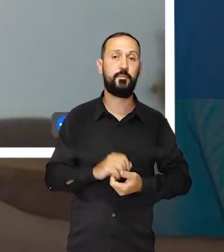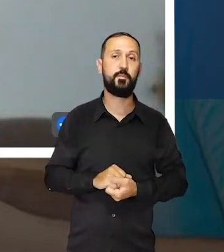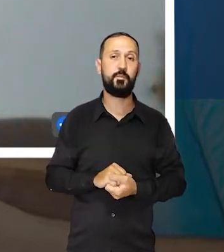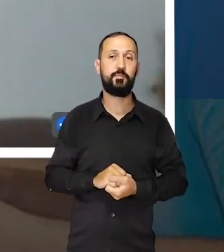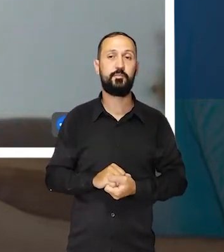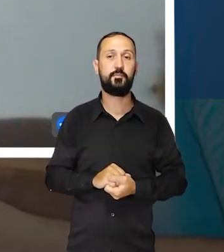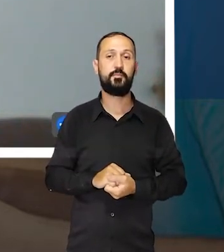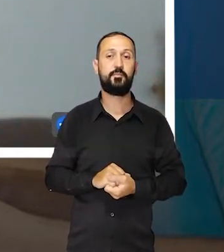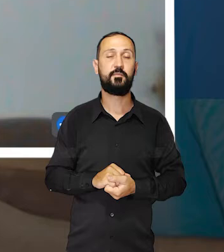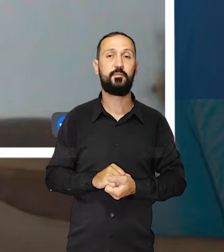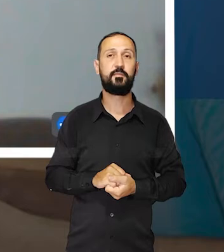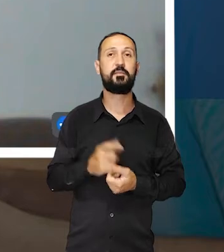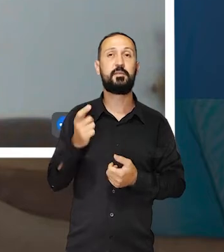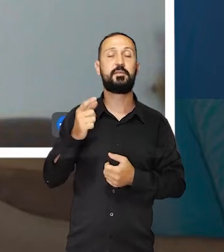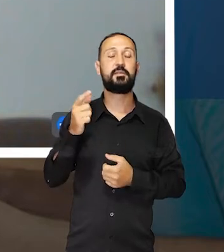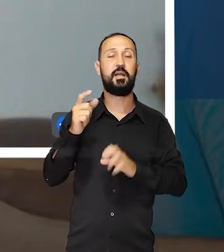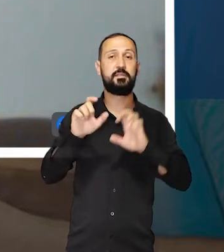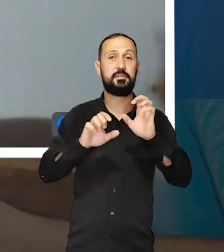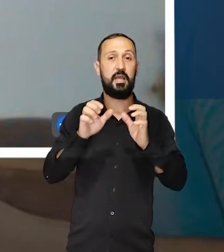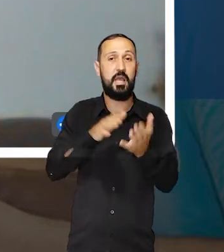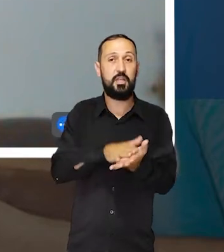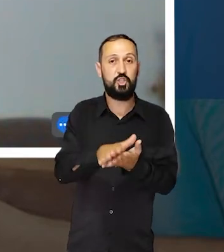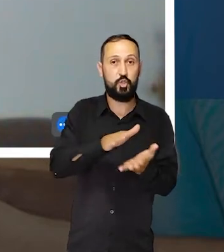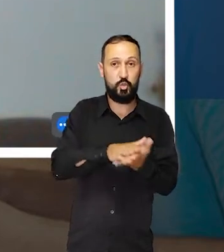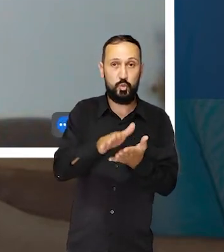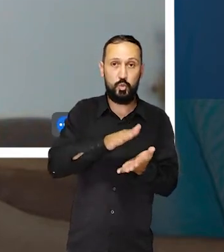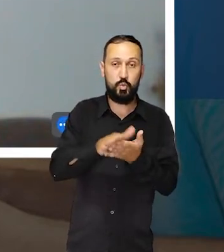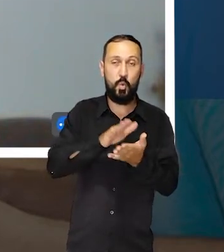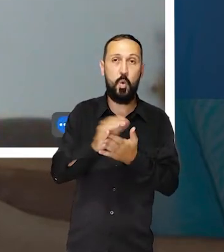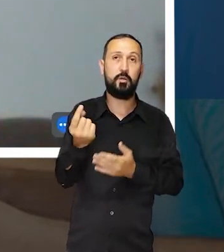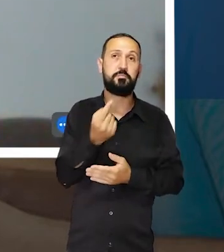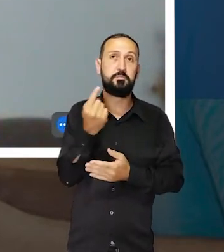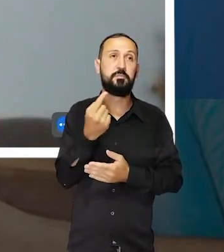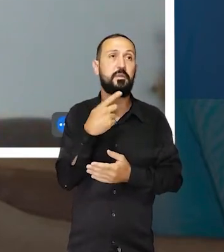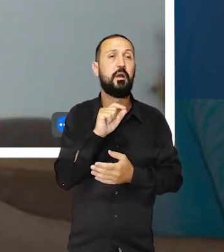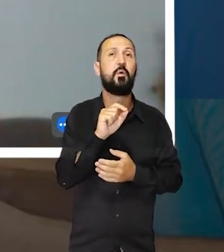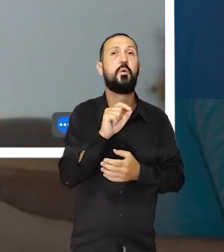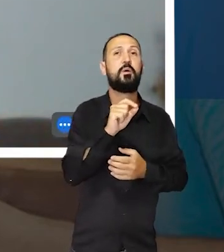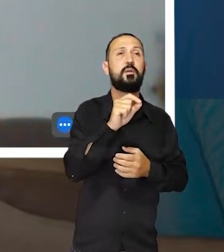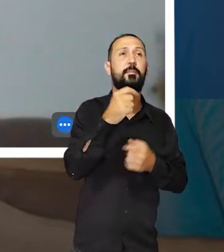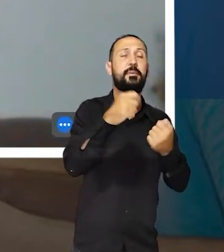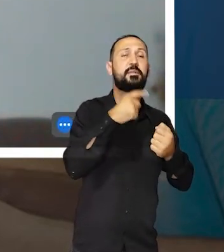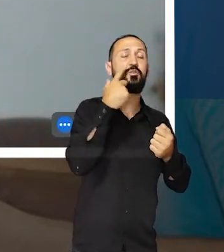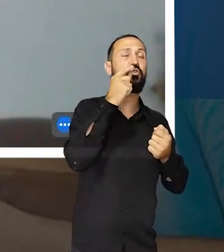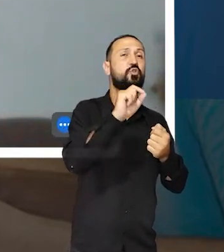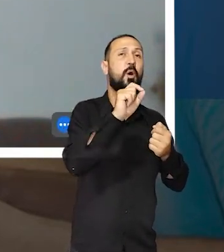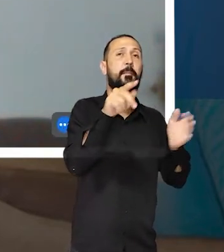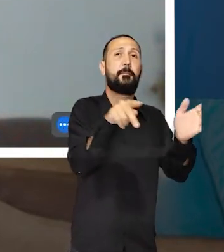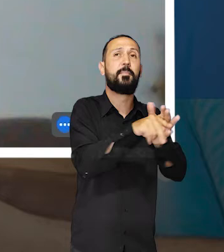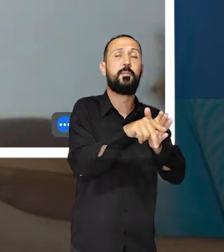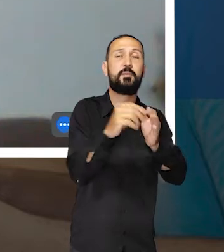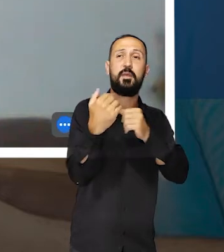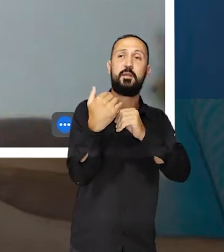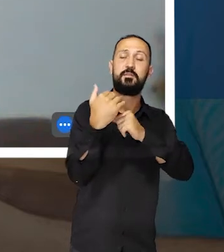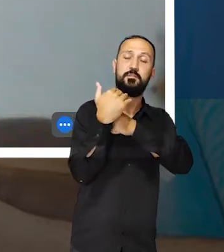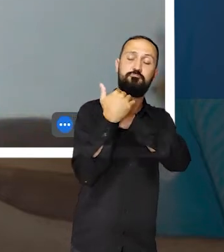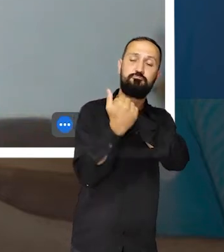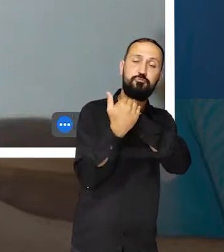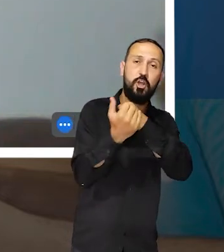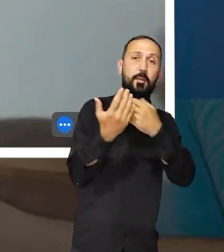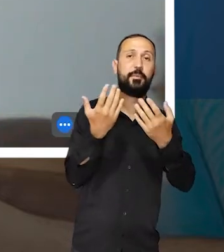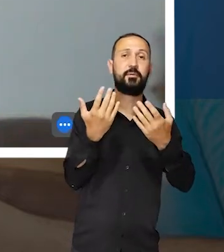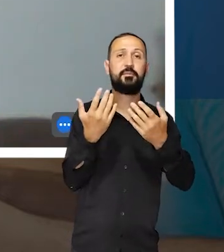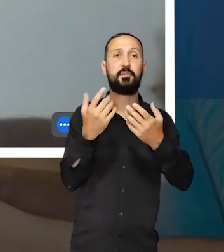grande das editoras independentes, das editoras on demand, das editoras